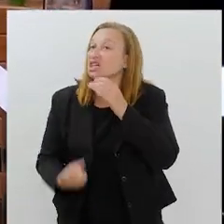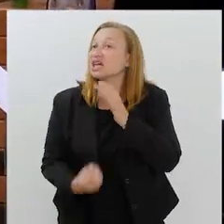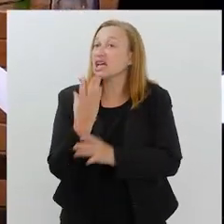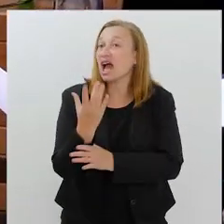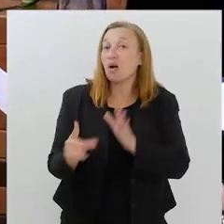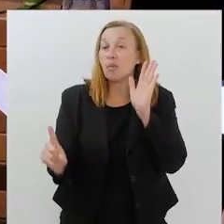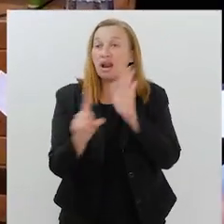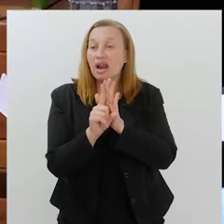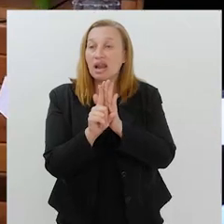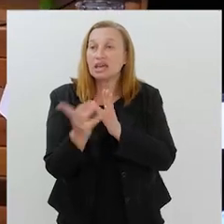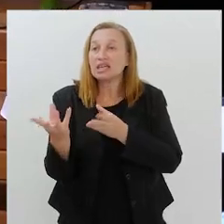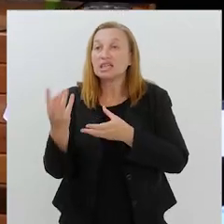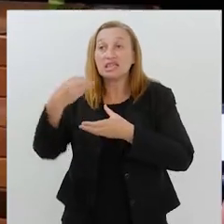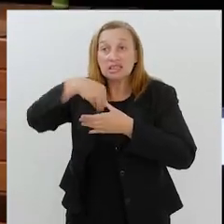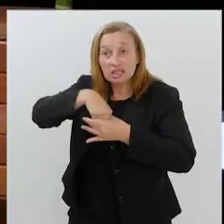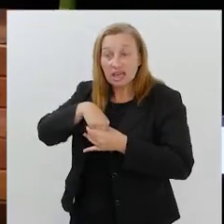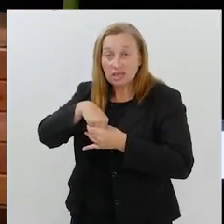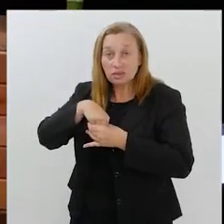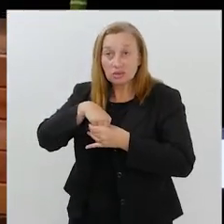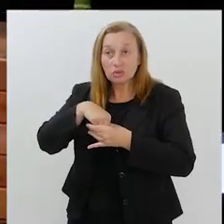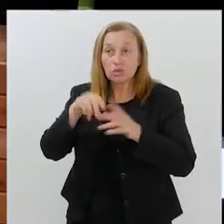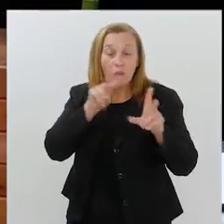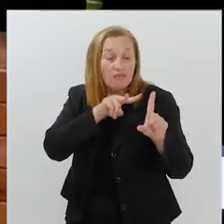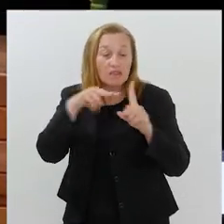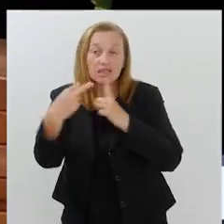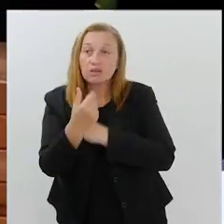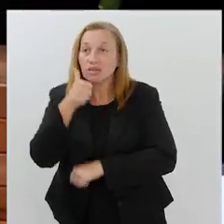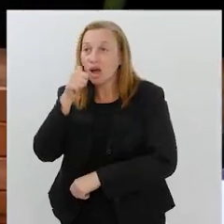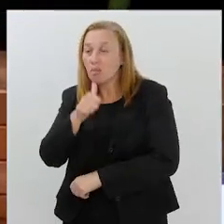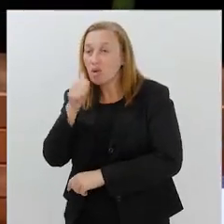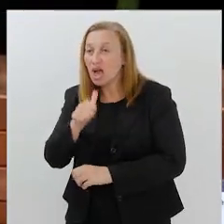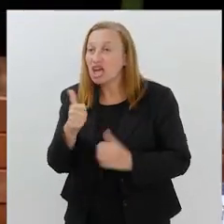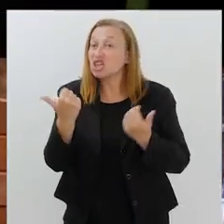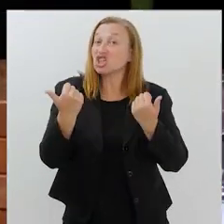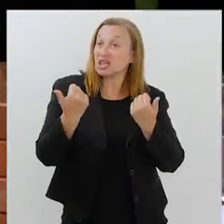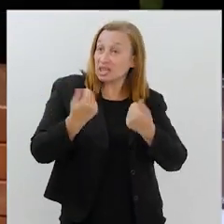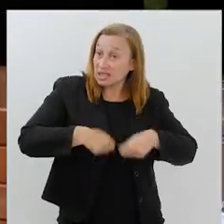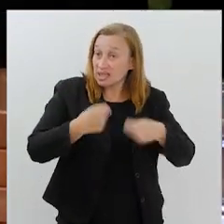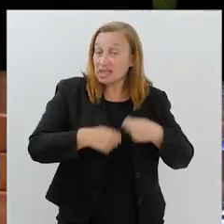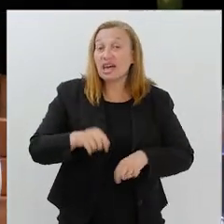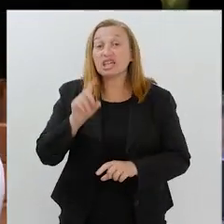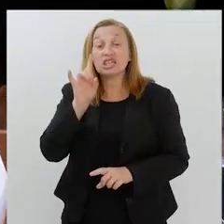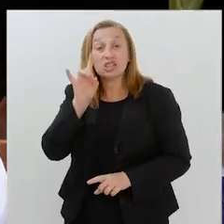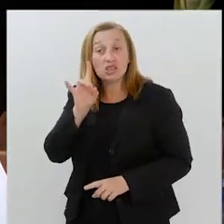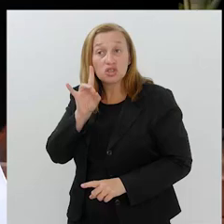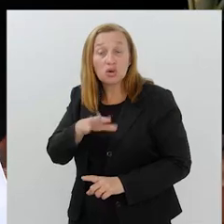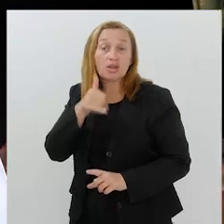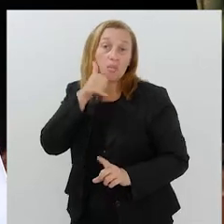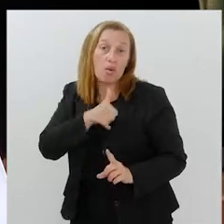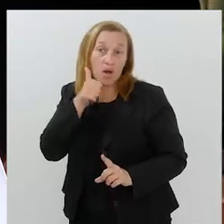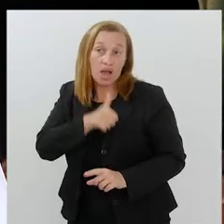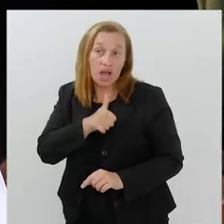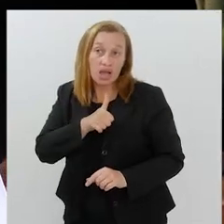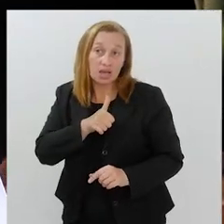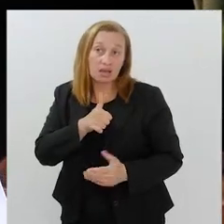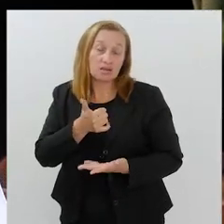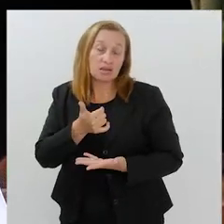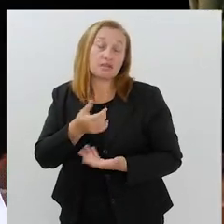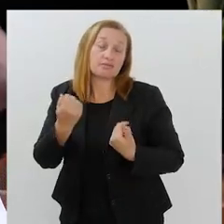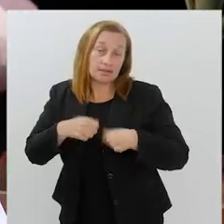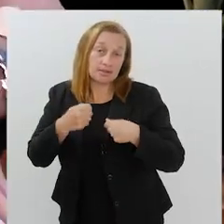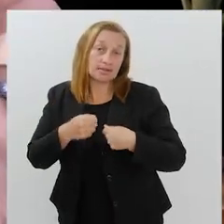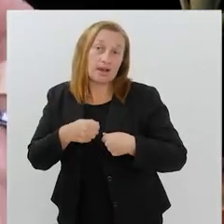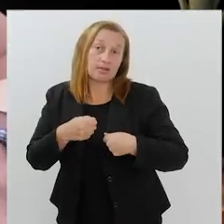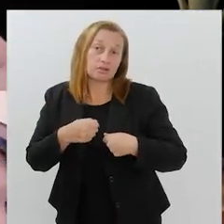legislação dentro numa perspectiva das mulheres entendendo as dificuldades das mulheres né e isso é isso é